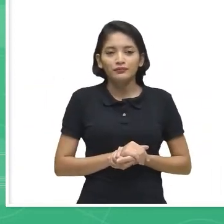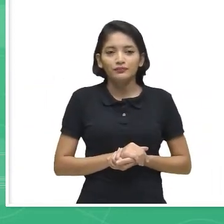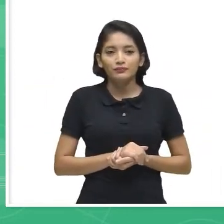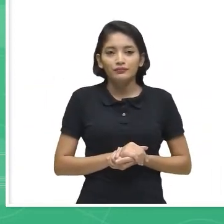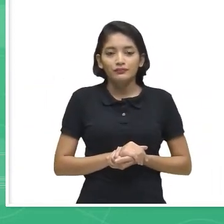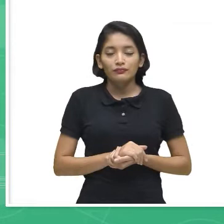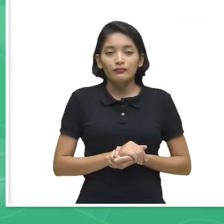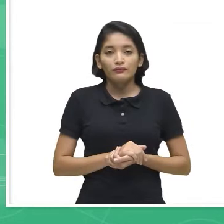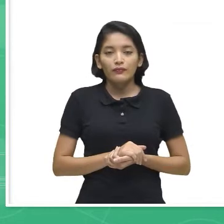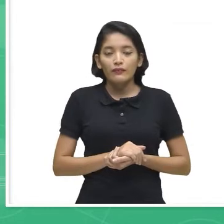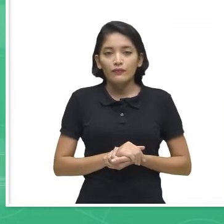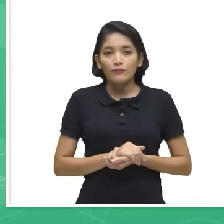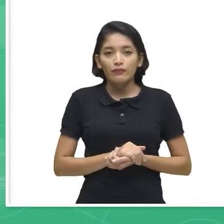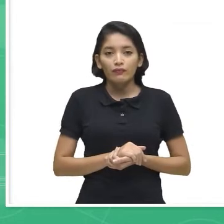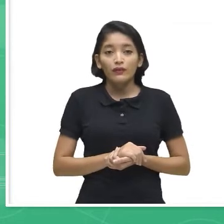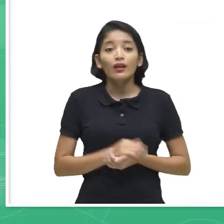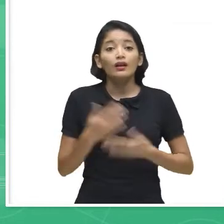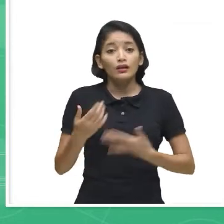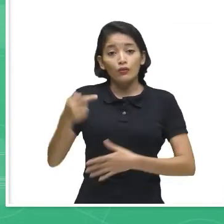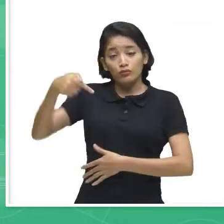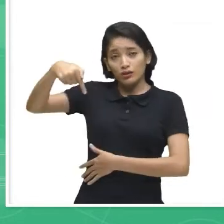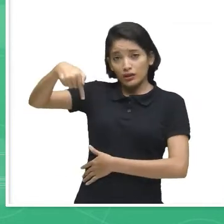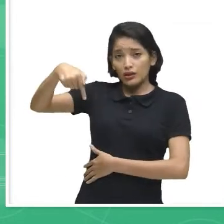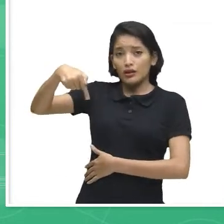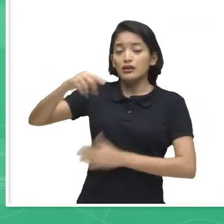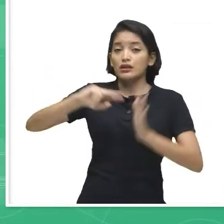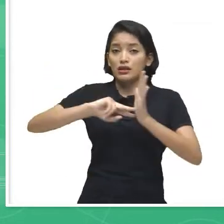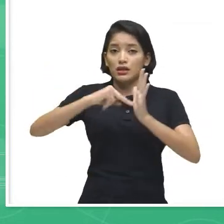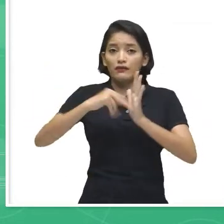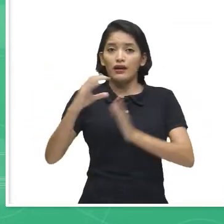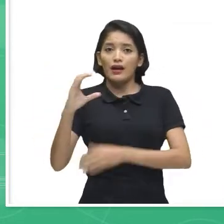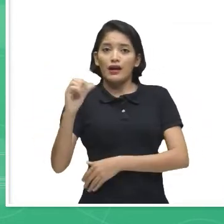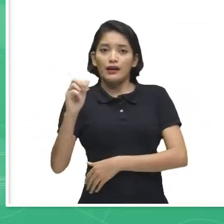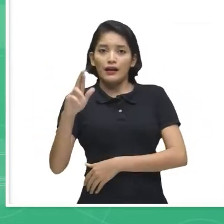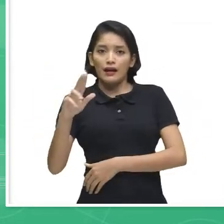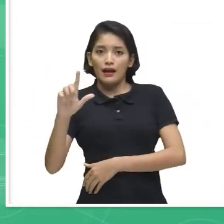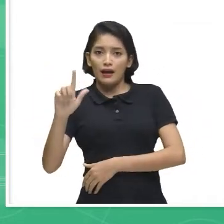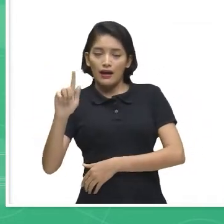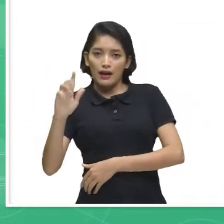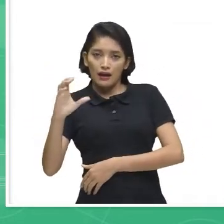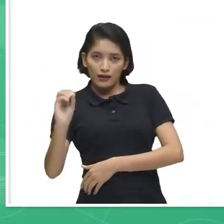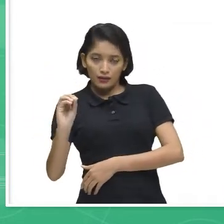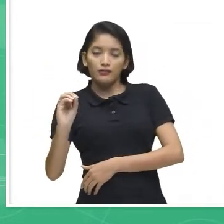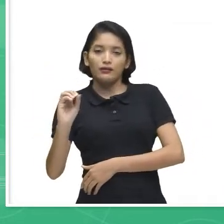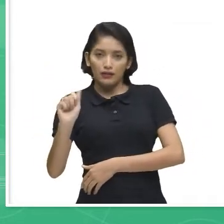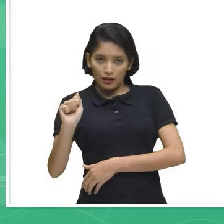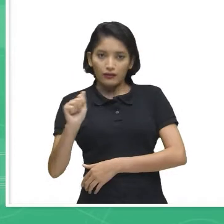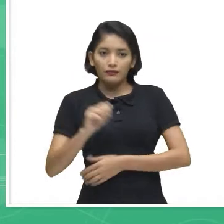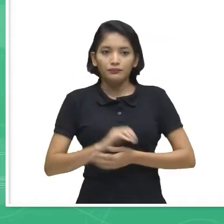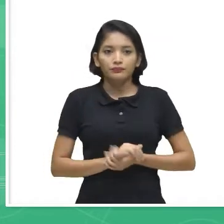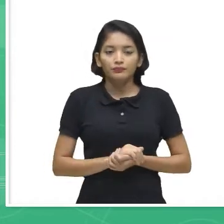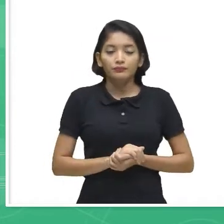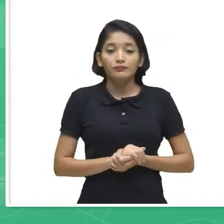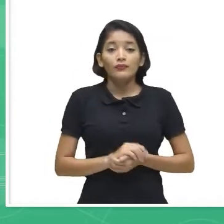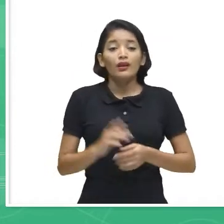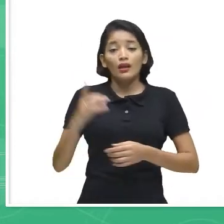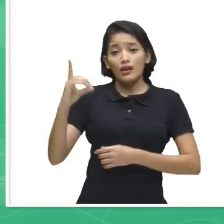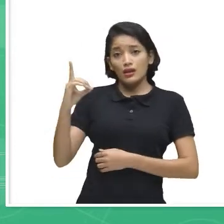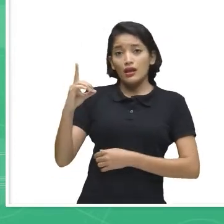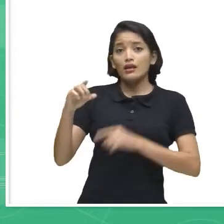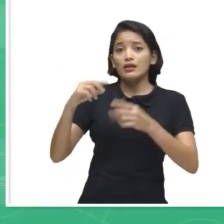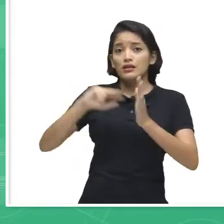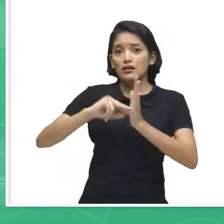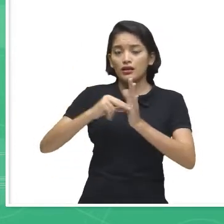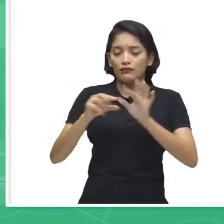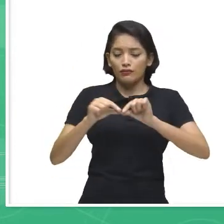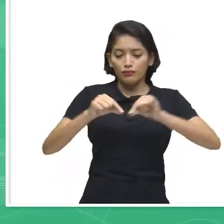sistema internacional. Q é a nossa carga, que nós vamos chamar de carga geradora, que é medida em Coulomb. E D é a distância